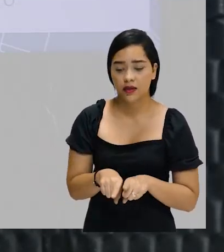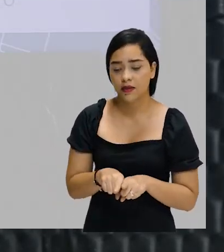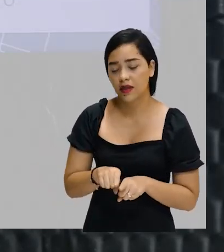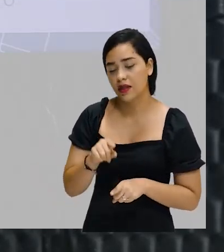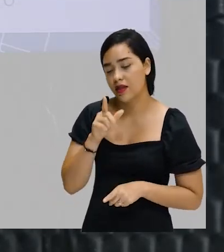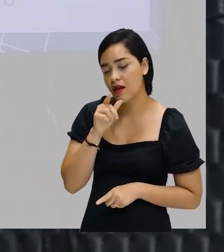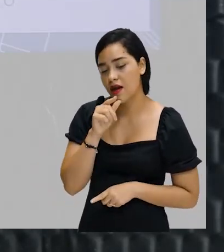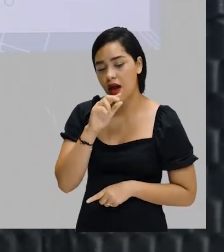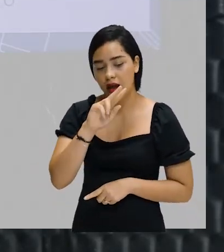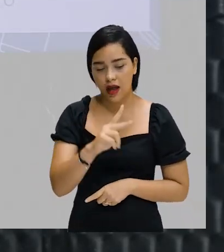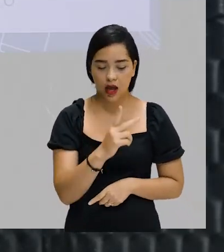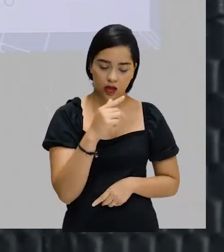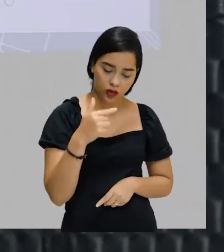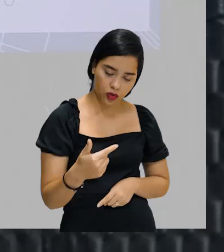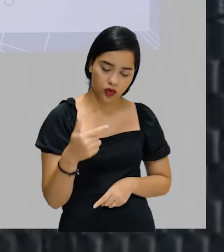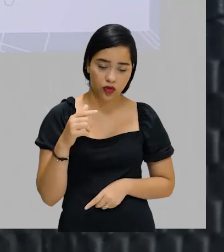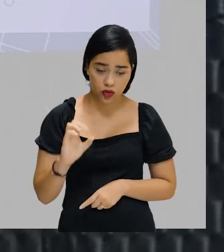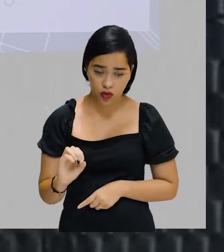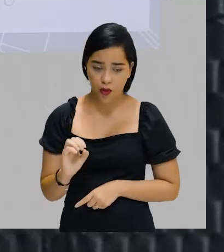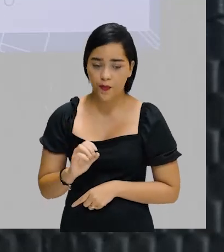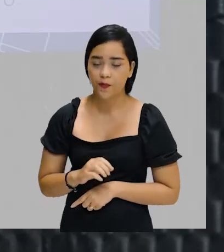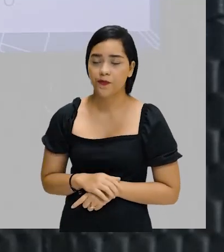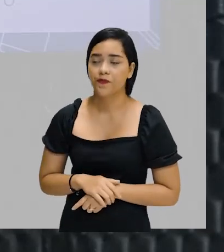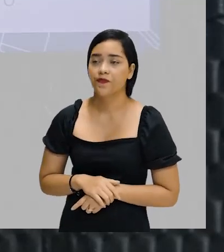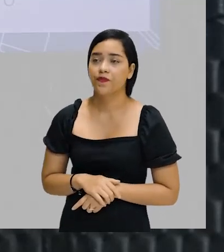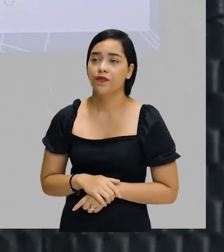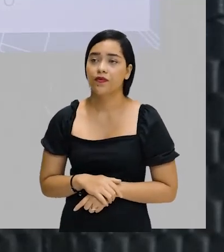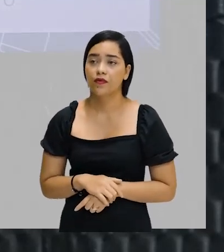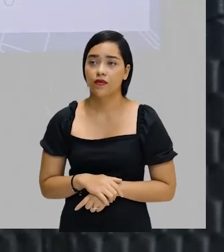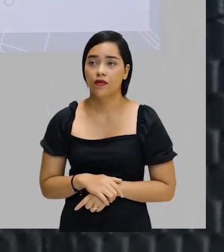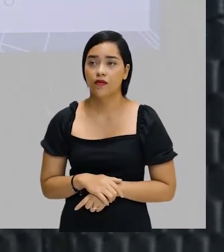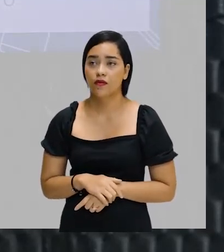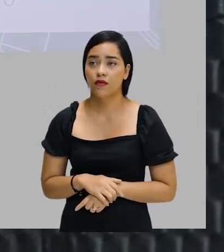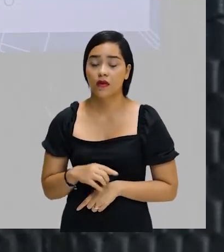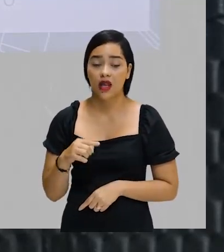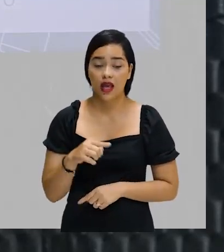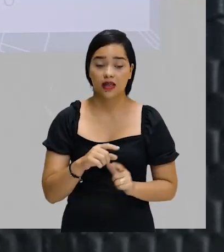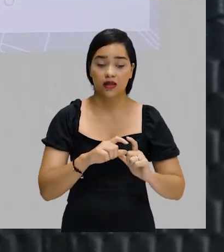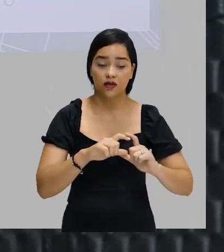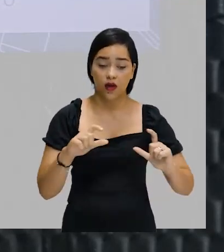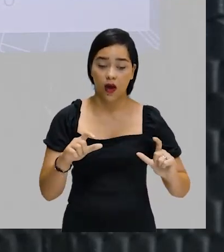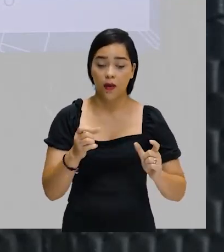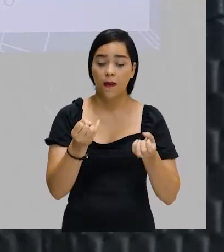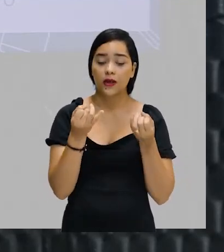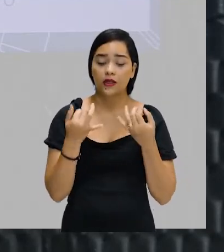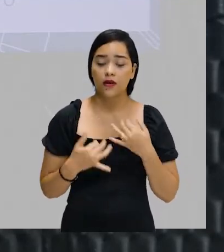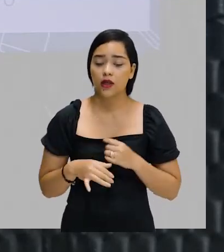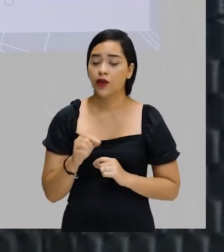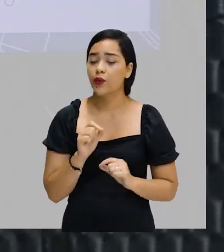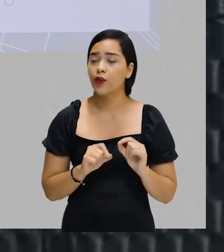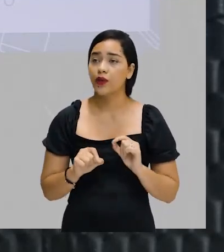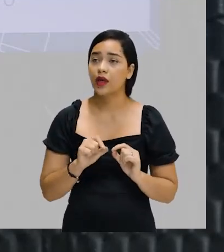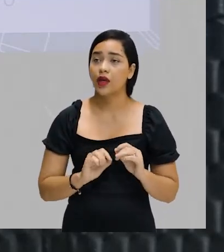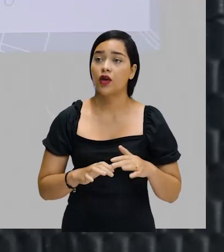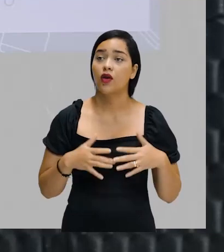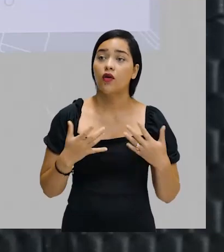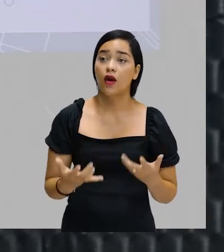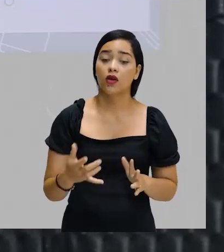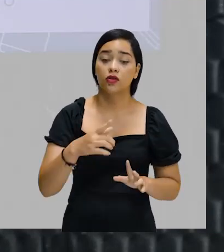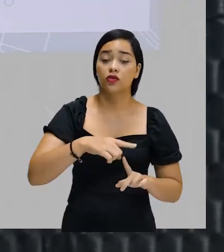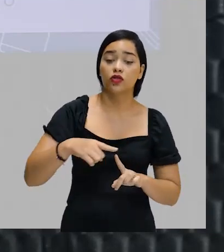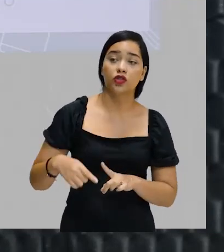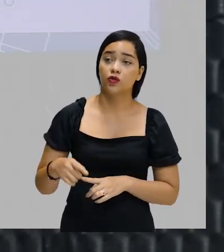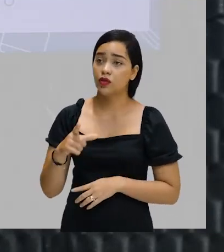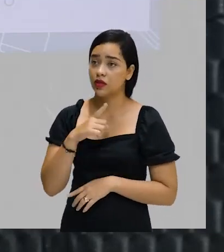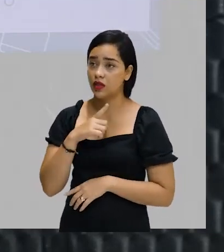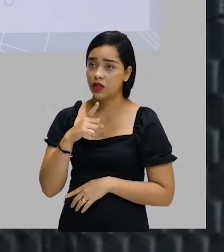da água, H2O. Tudo bem? Bom, essa fórmula me diz quais são os